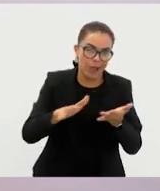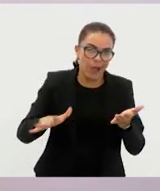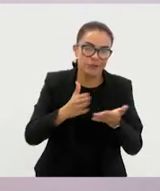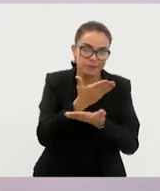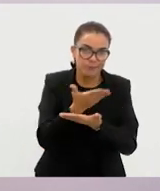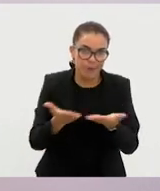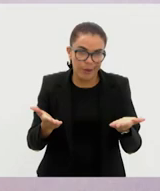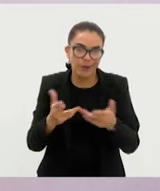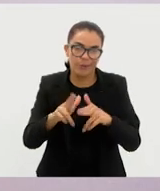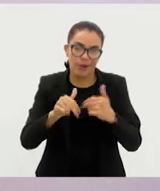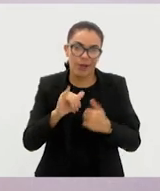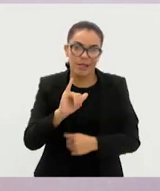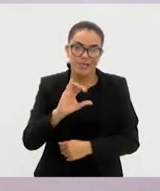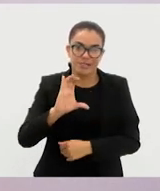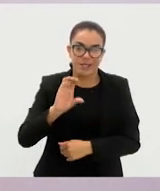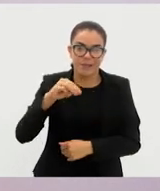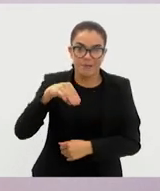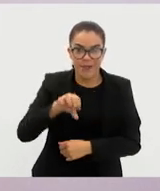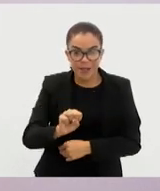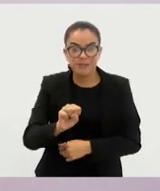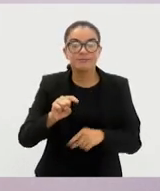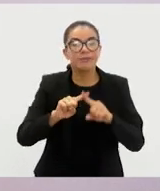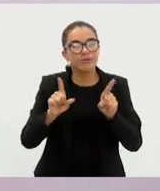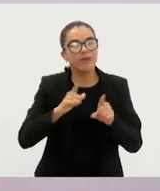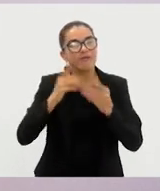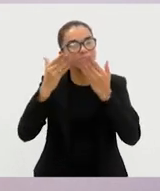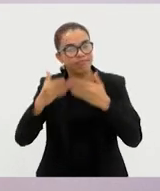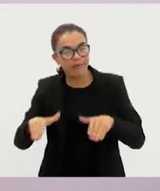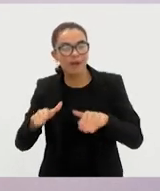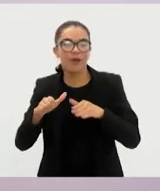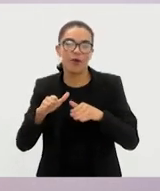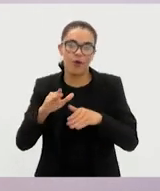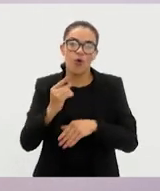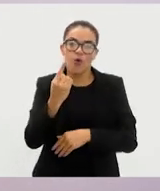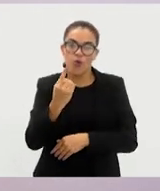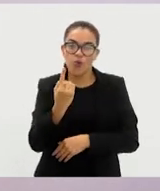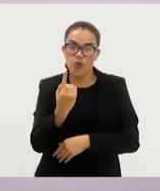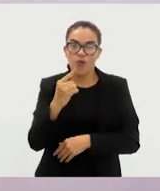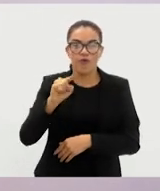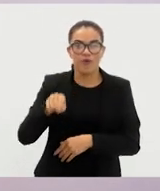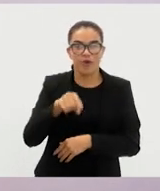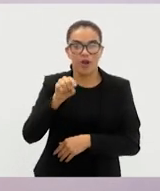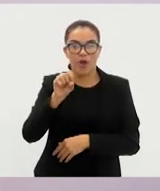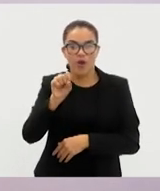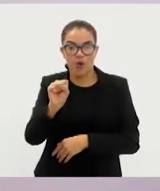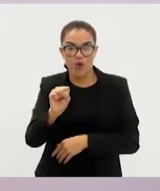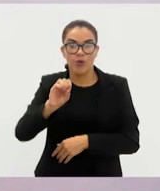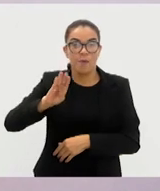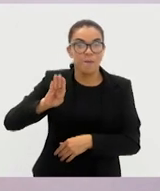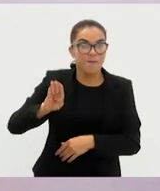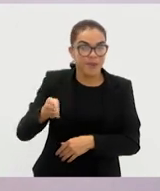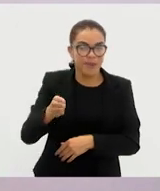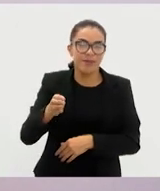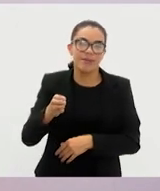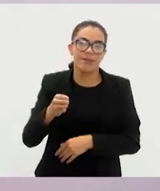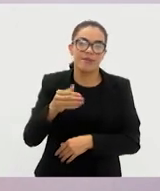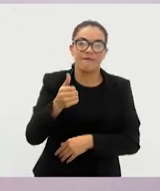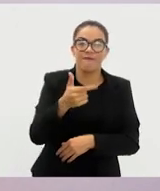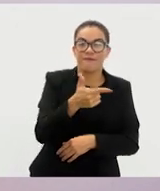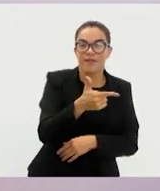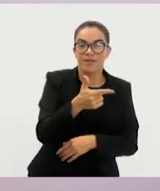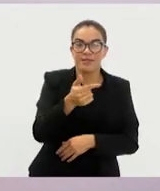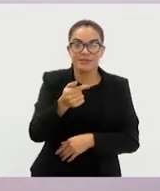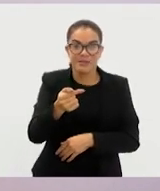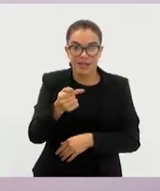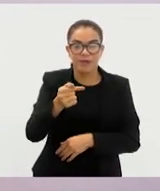de arrecadação de ICMS, compensado com alguns repasses que ocorreram, um deles de 1,8 bi, ainda no dia 27/12. Então, assim, sensibilizou só